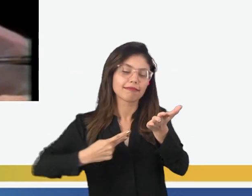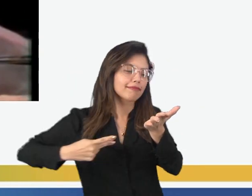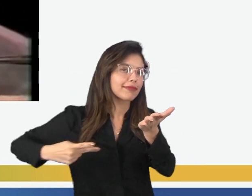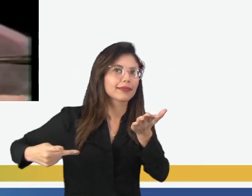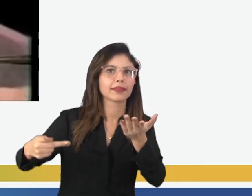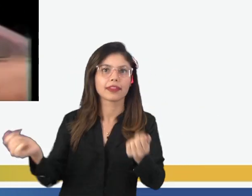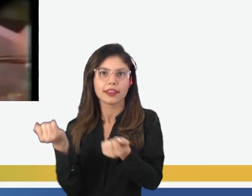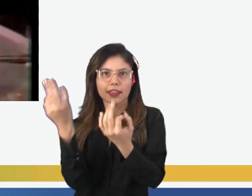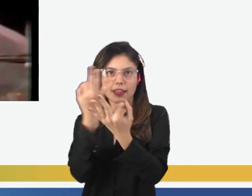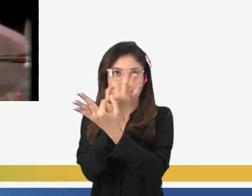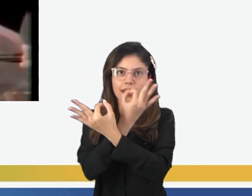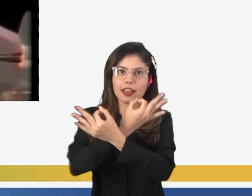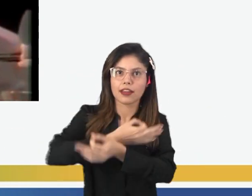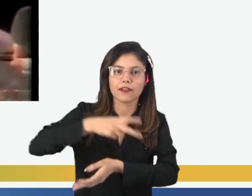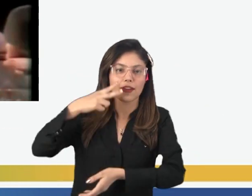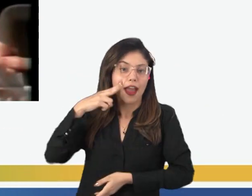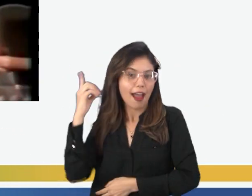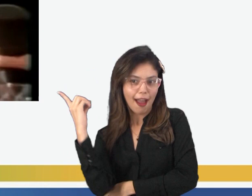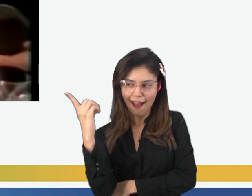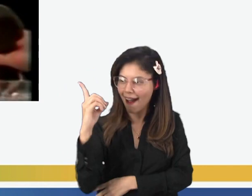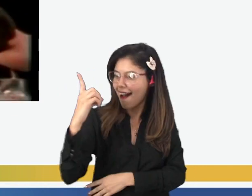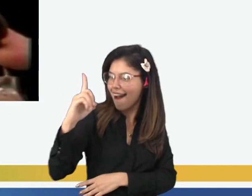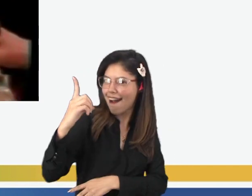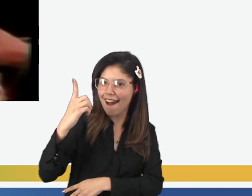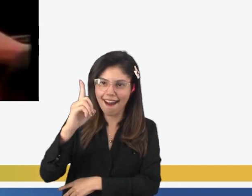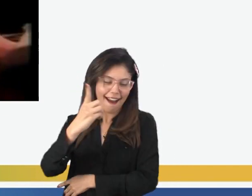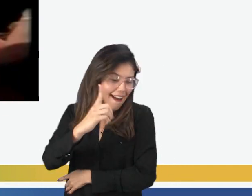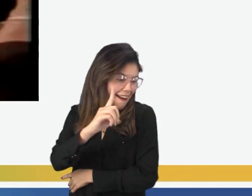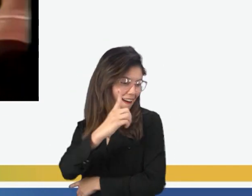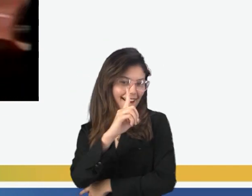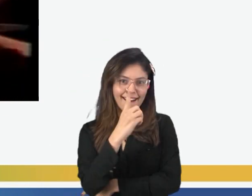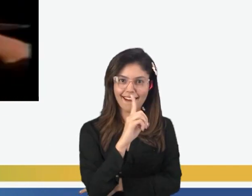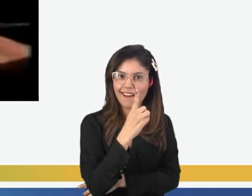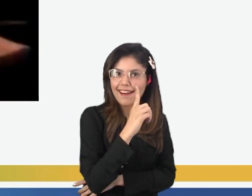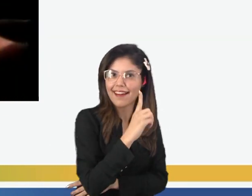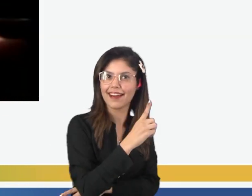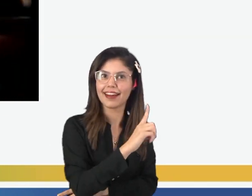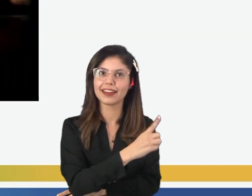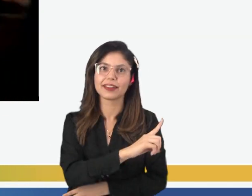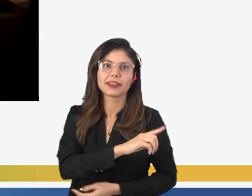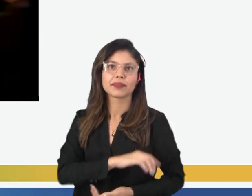a coisa mais linda que eu já vi passar.